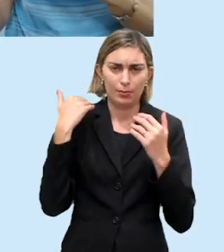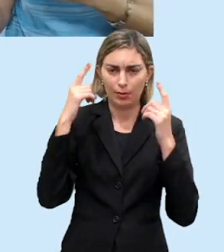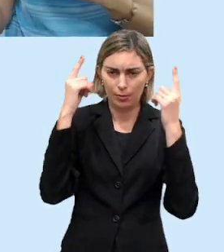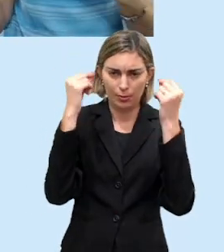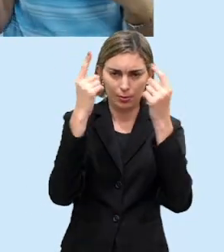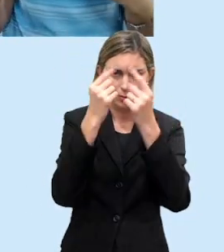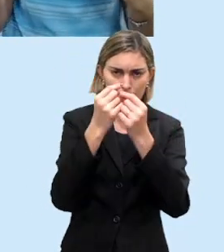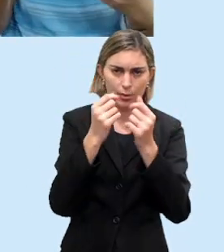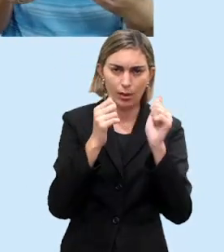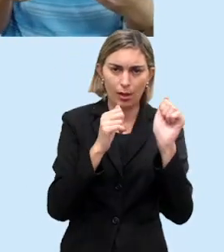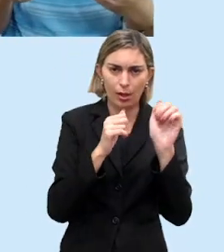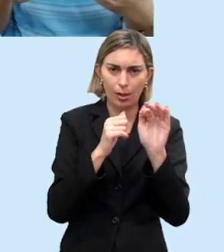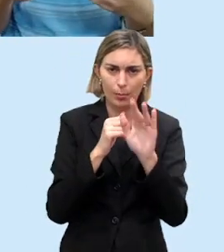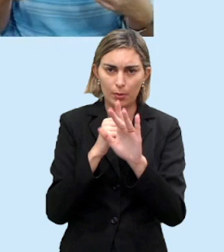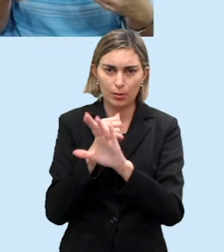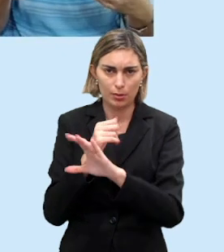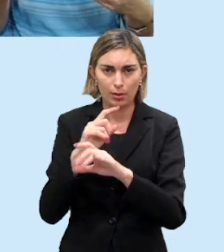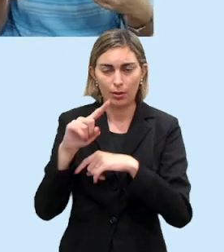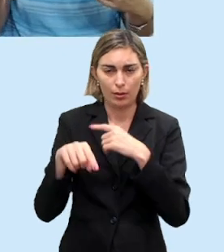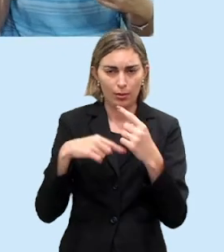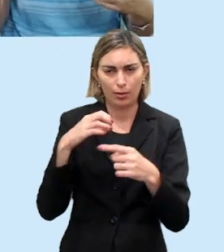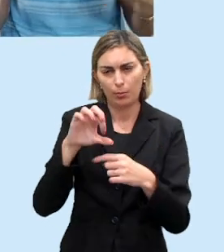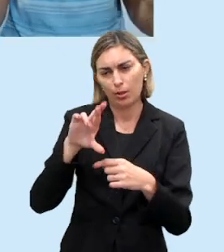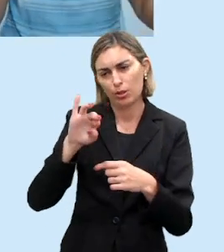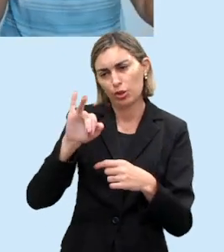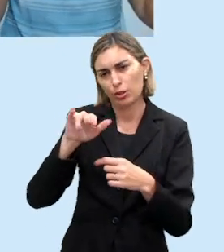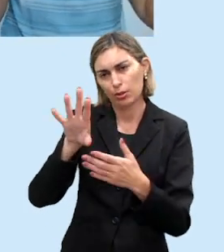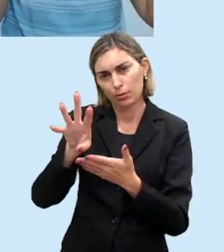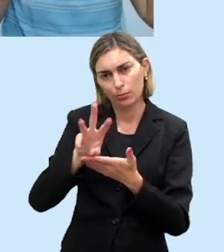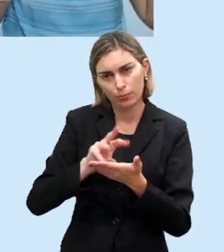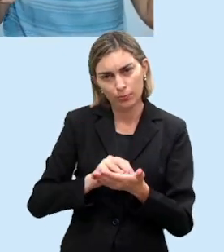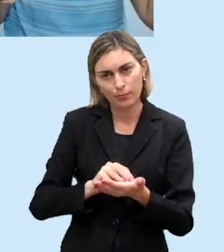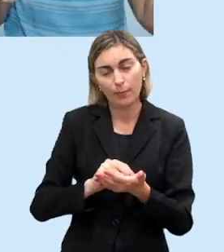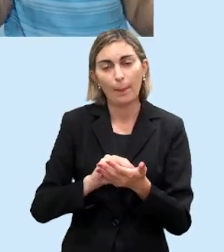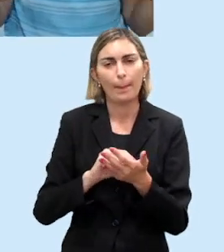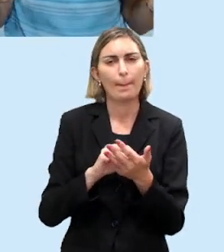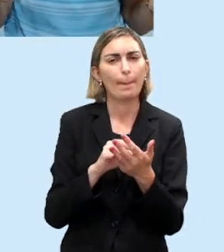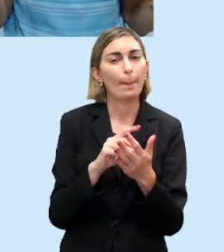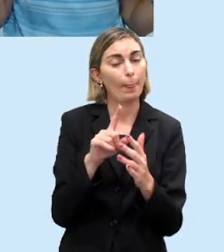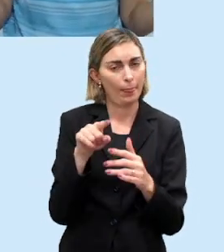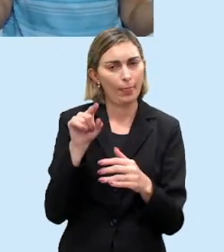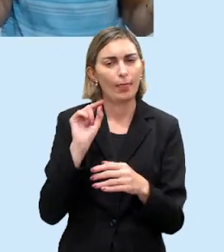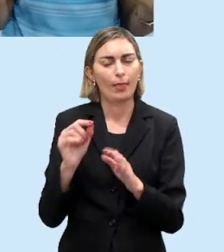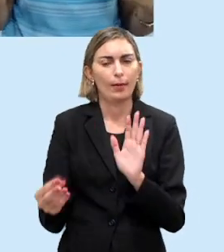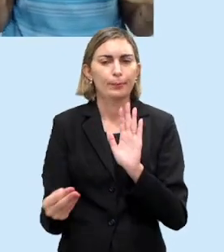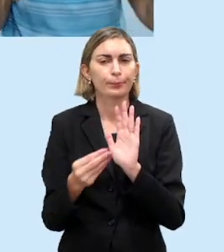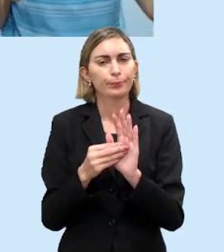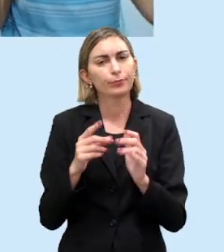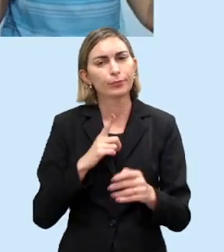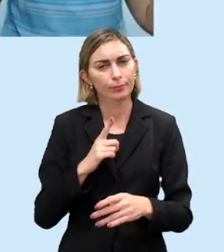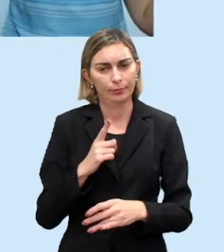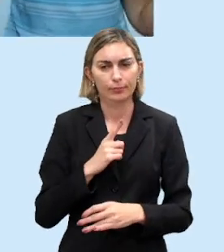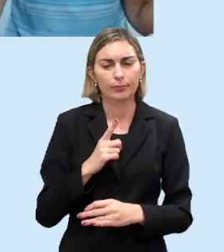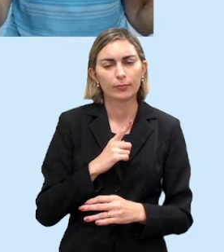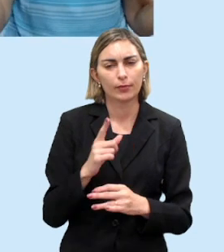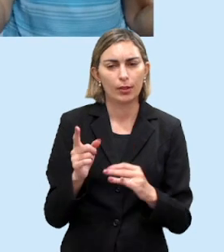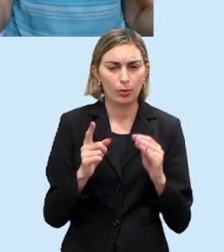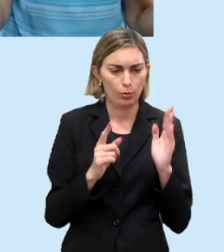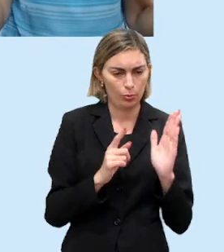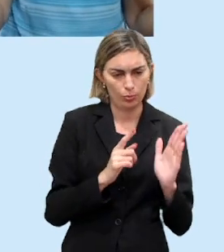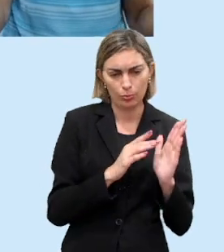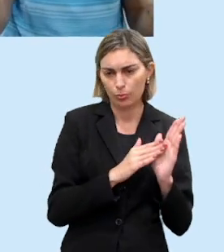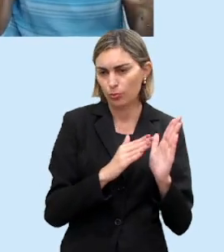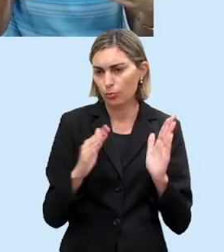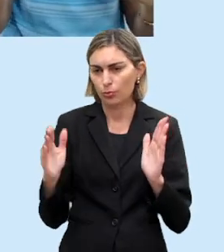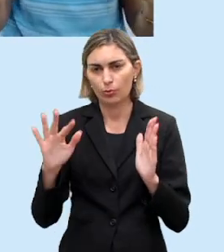que depois foi adotada pelo cristianismo, é o que está, o que contém entre o início e o